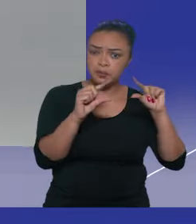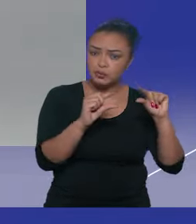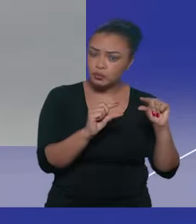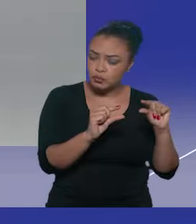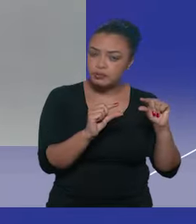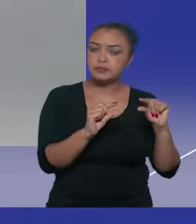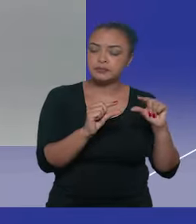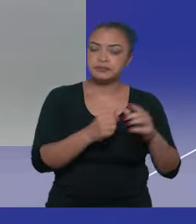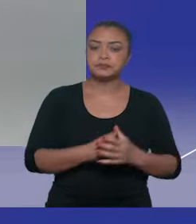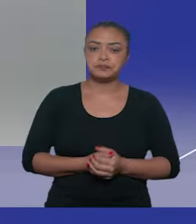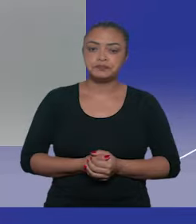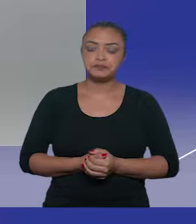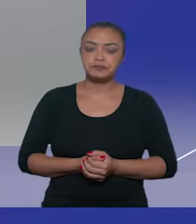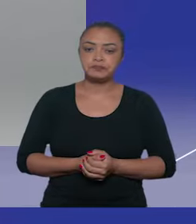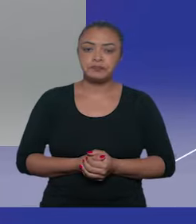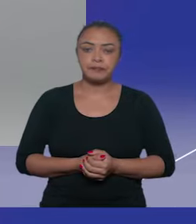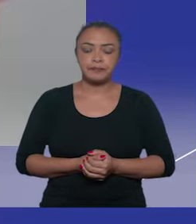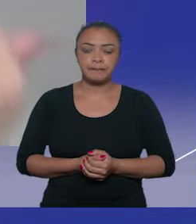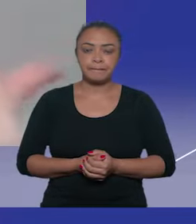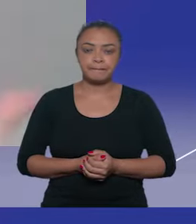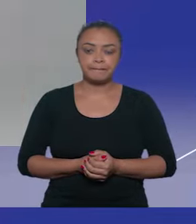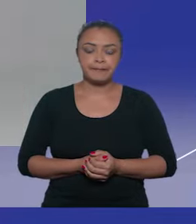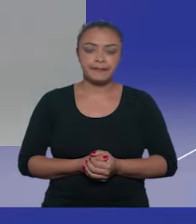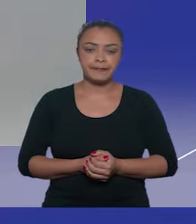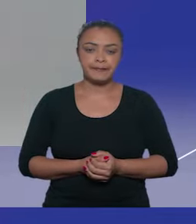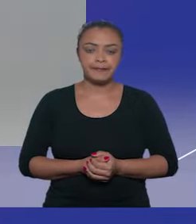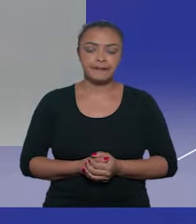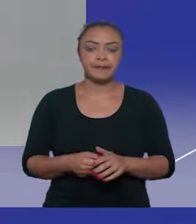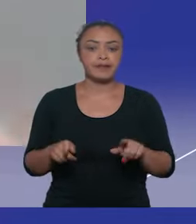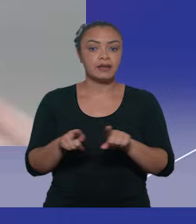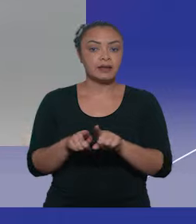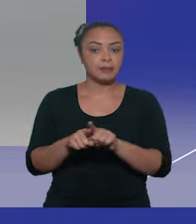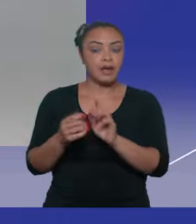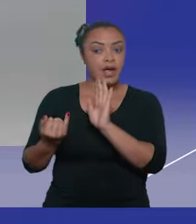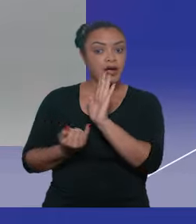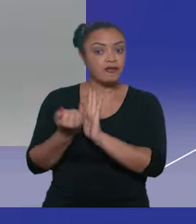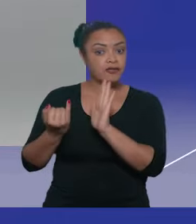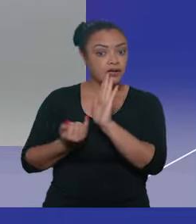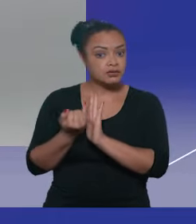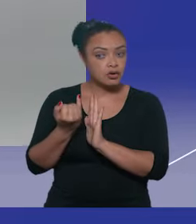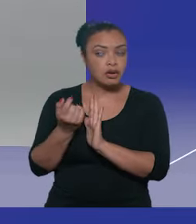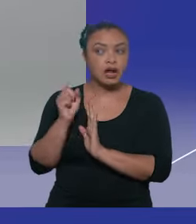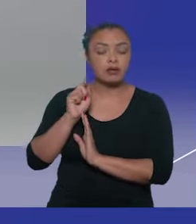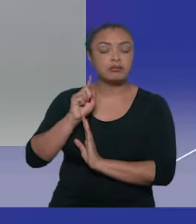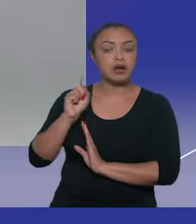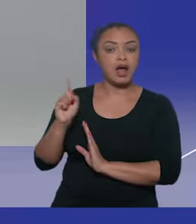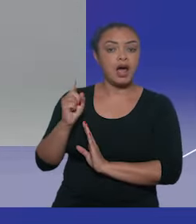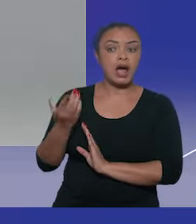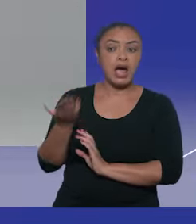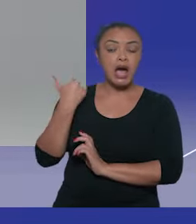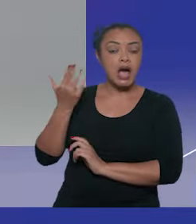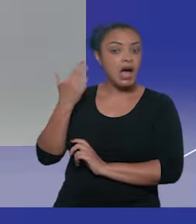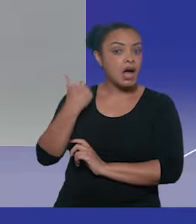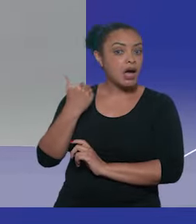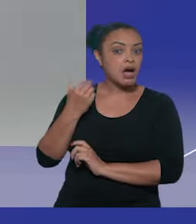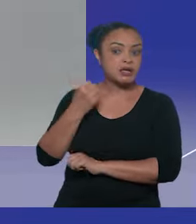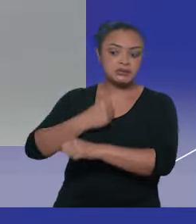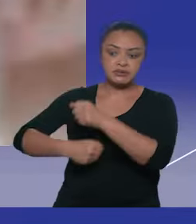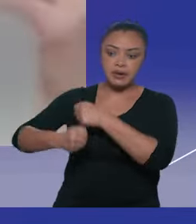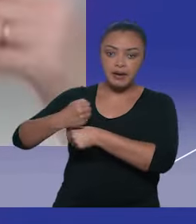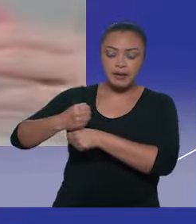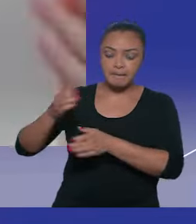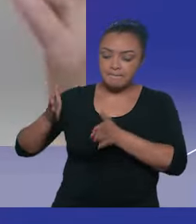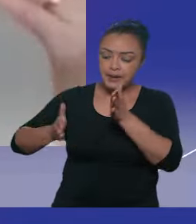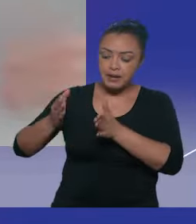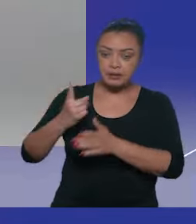em décadas. Quando a gente falou ali, né, do surto inflacionário, os Estados Unidos não viam uma inflação tão alta